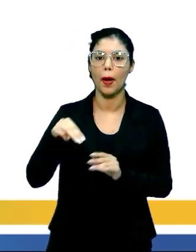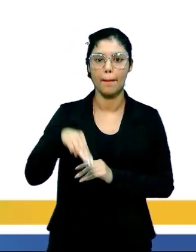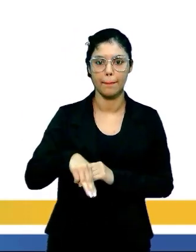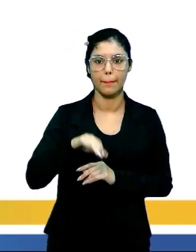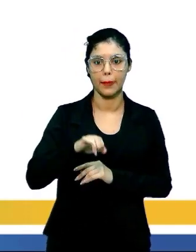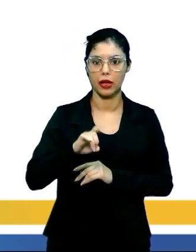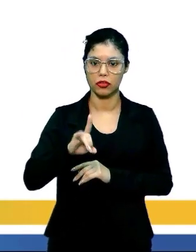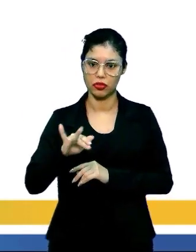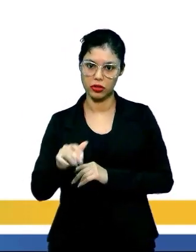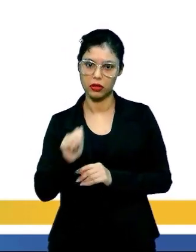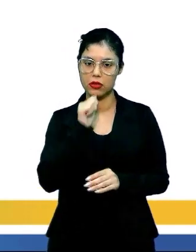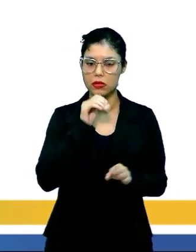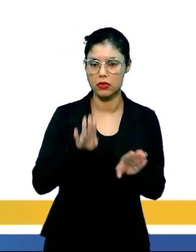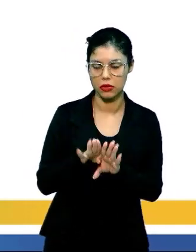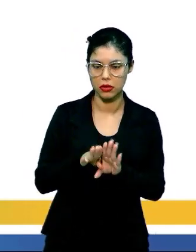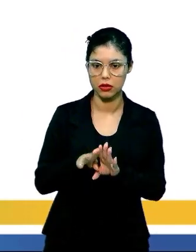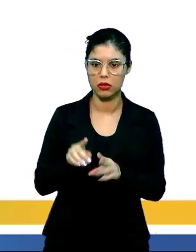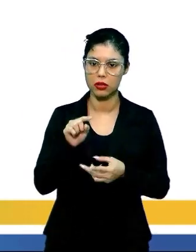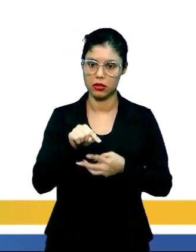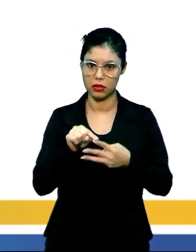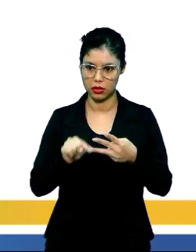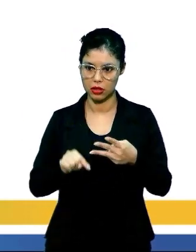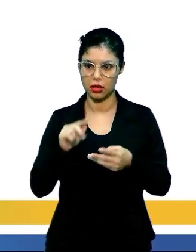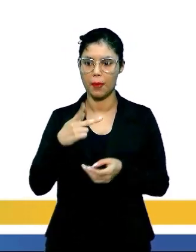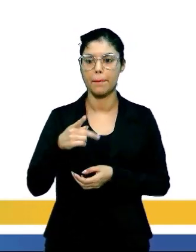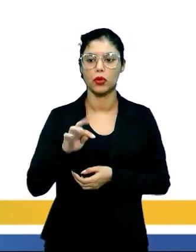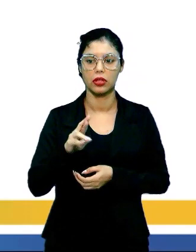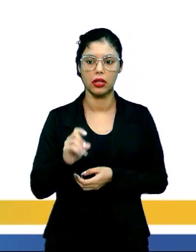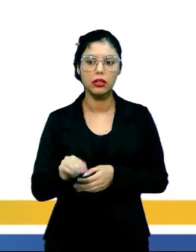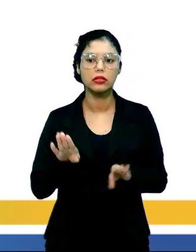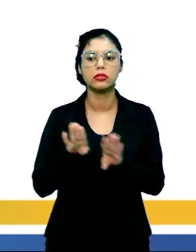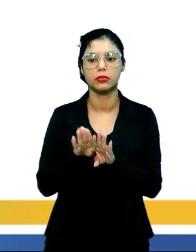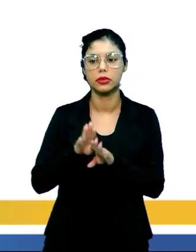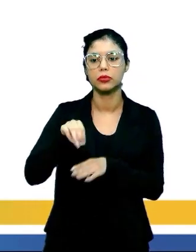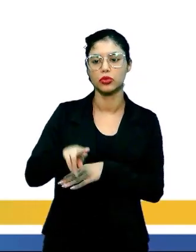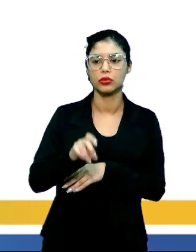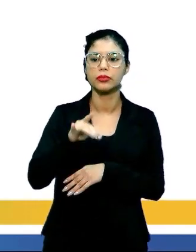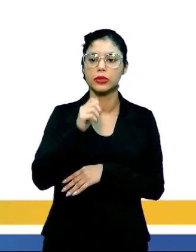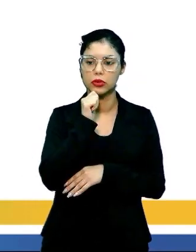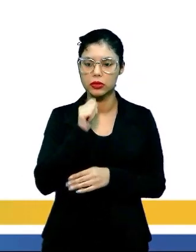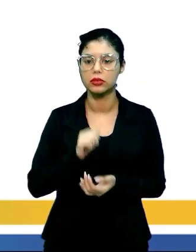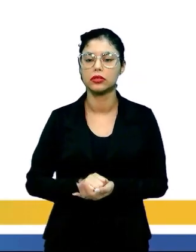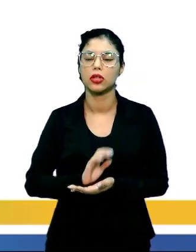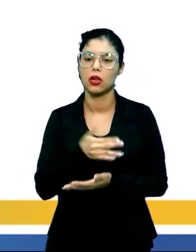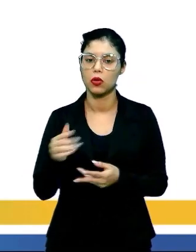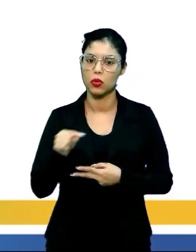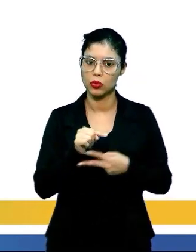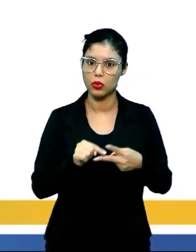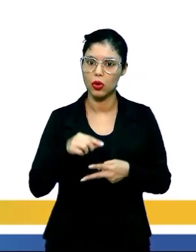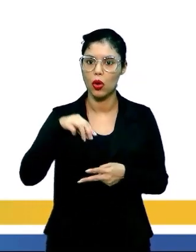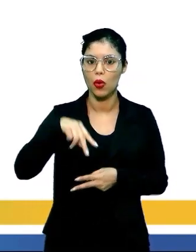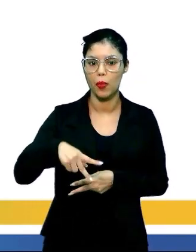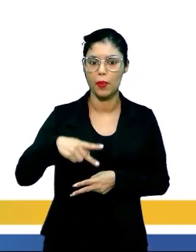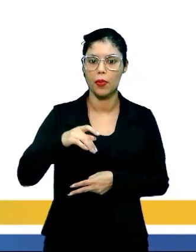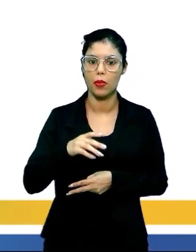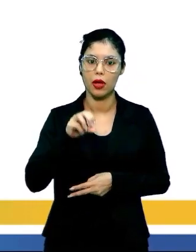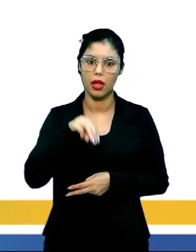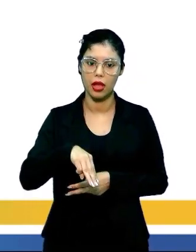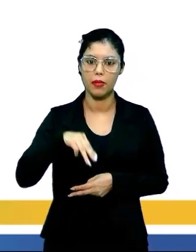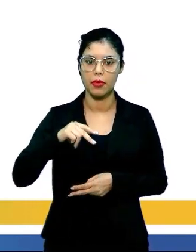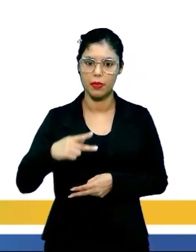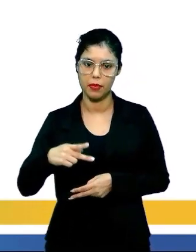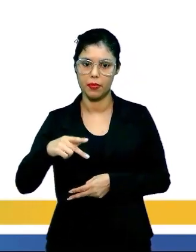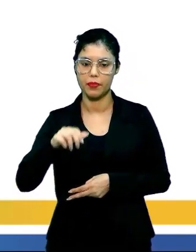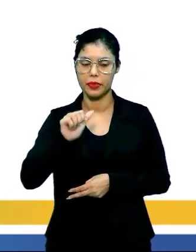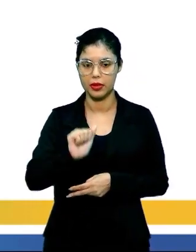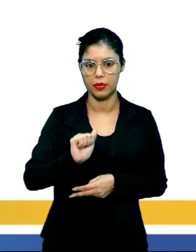aritmética ponderada e a média aritmética normal. Vai vir especificando, quando for média aritmética ponderada, tá? Os pesos